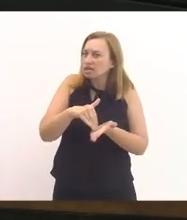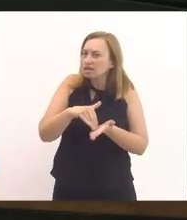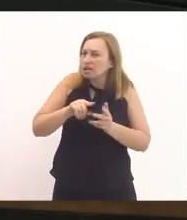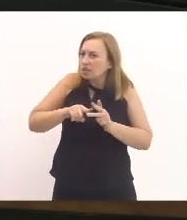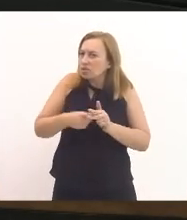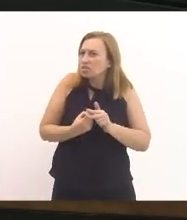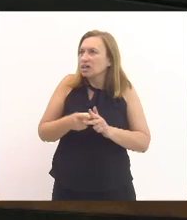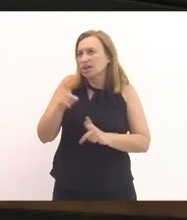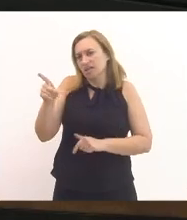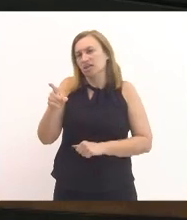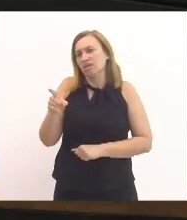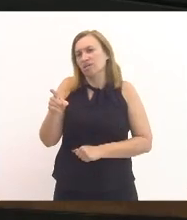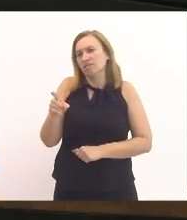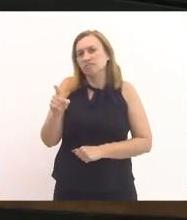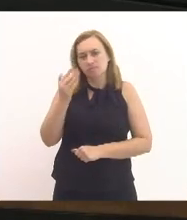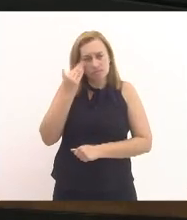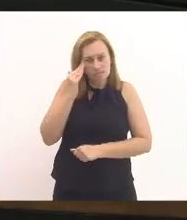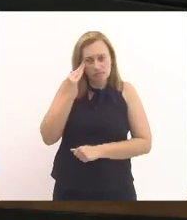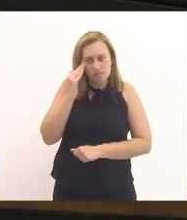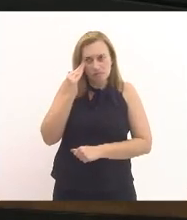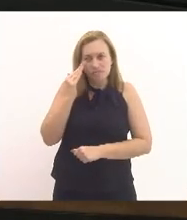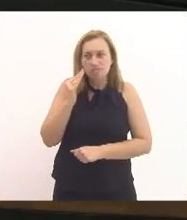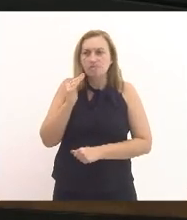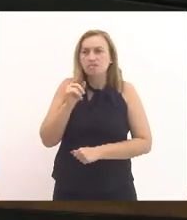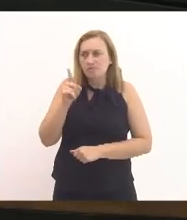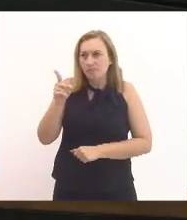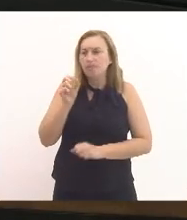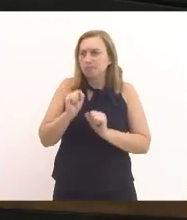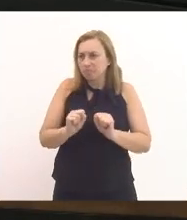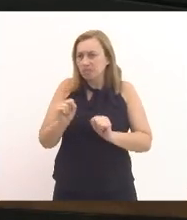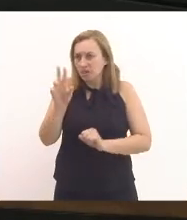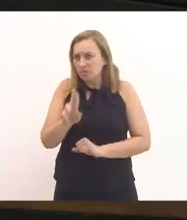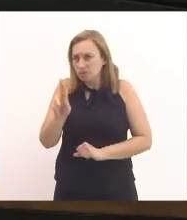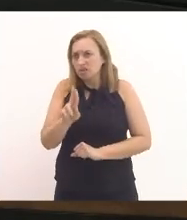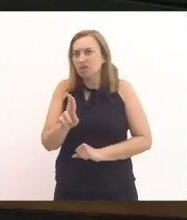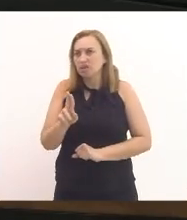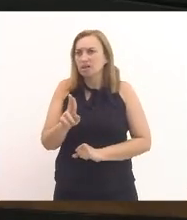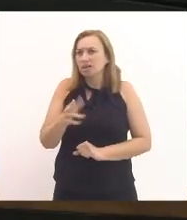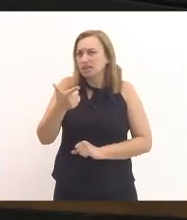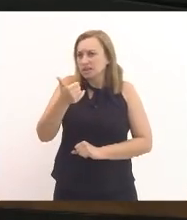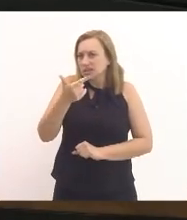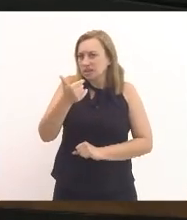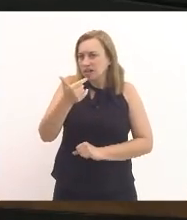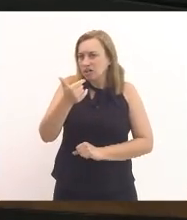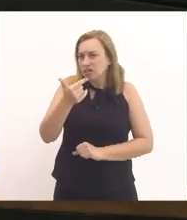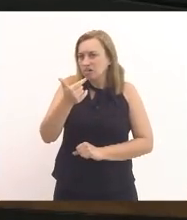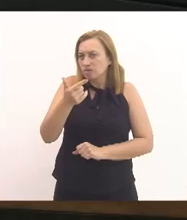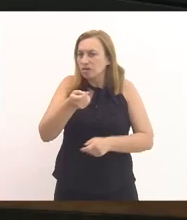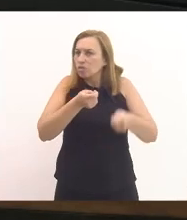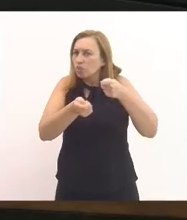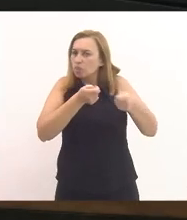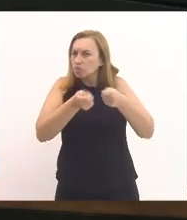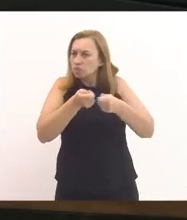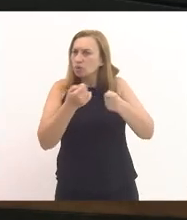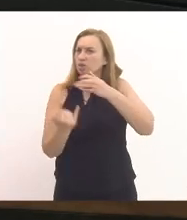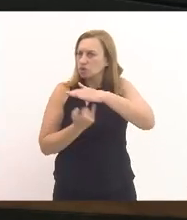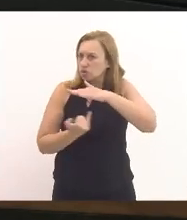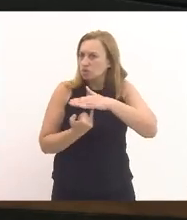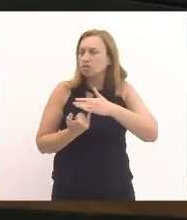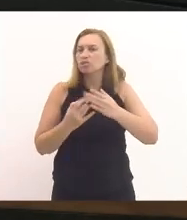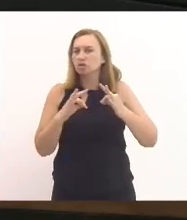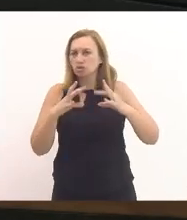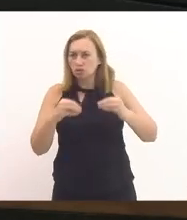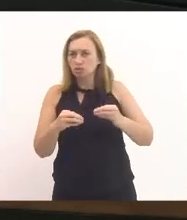regulamentar isso entendeu para você poder e essa arma vai ficar sujeita ao controle da instituição